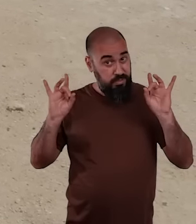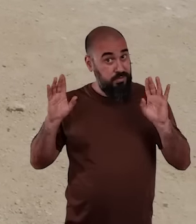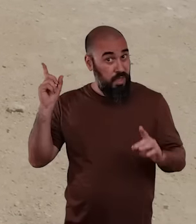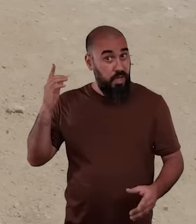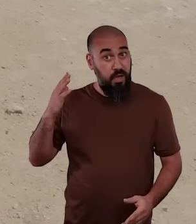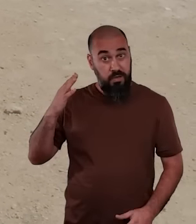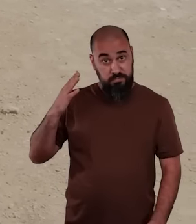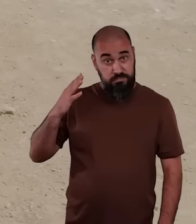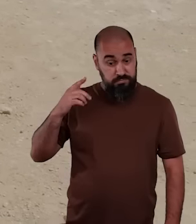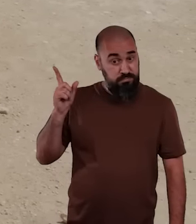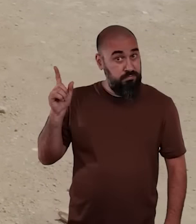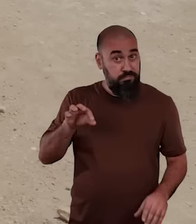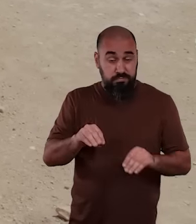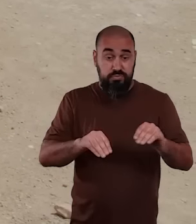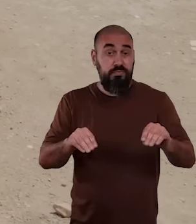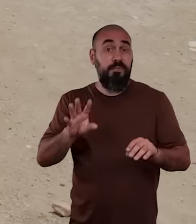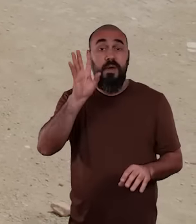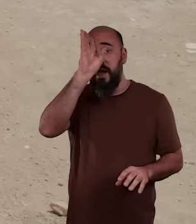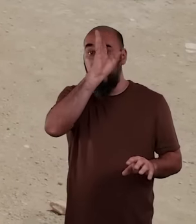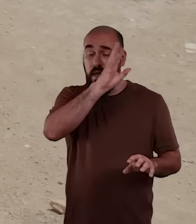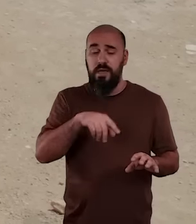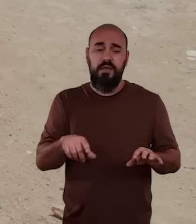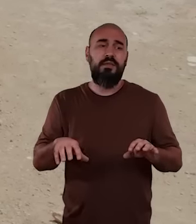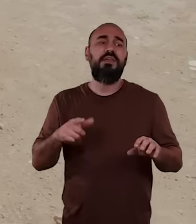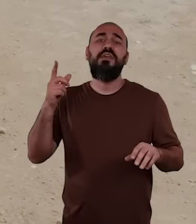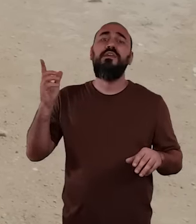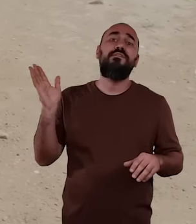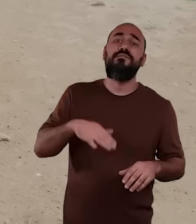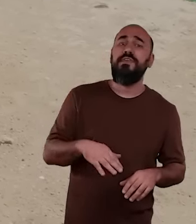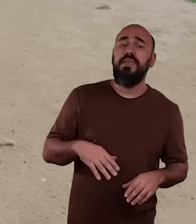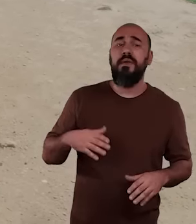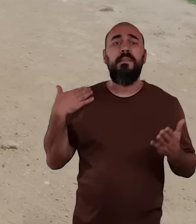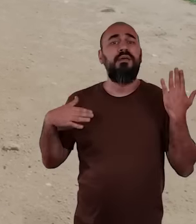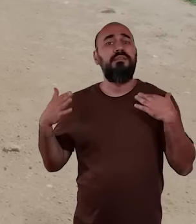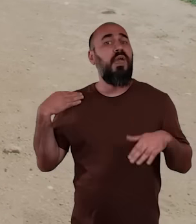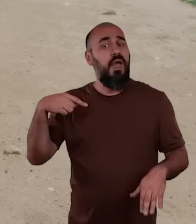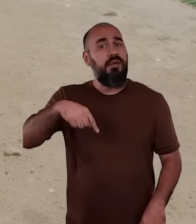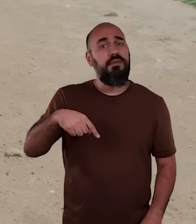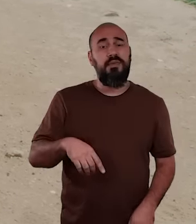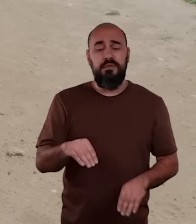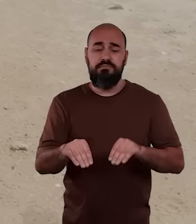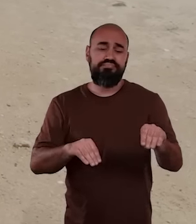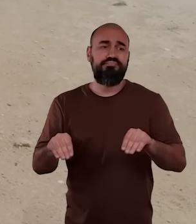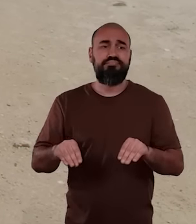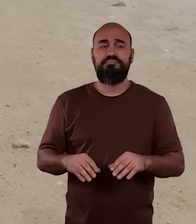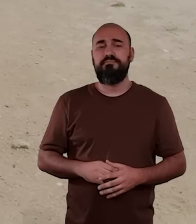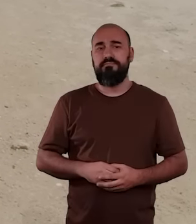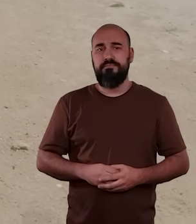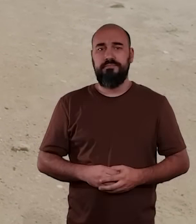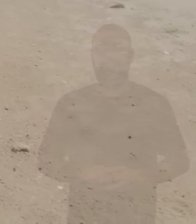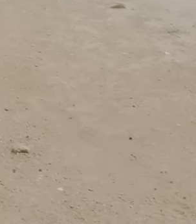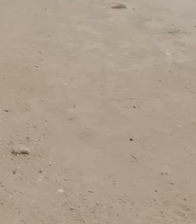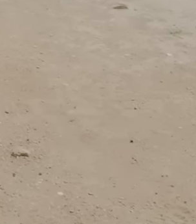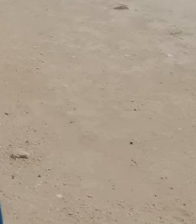entreter toda a população que vinha se deliciar nessa Nova York dos tempos antigos.